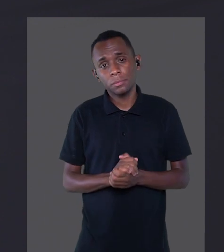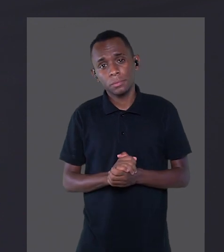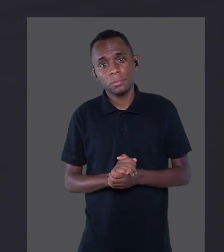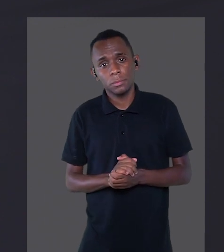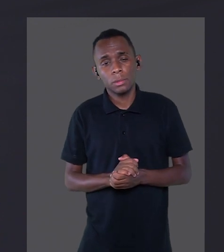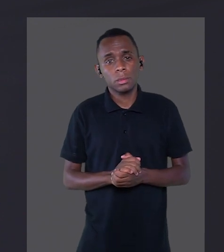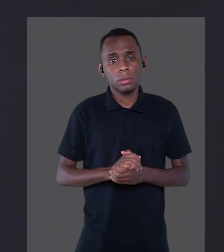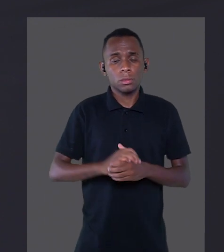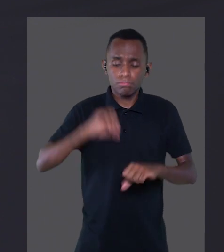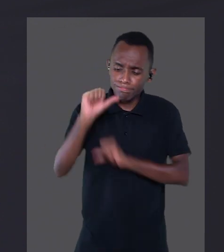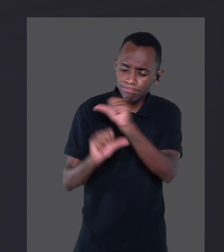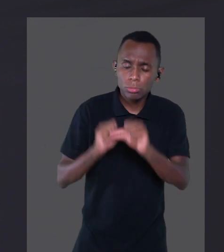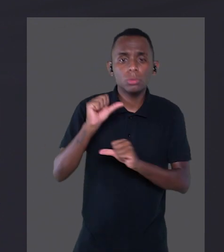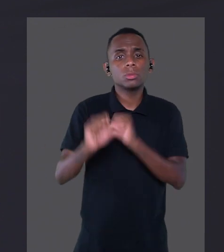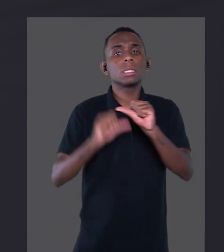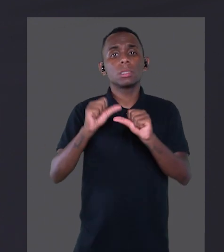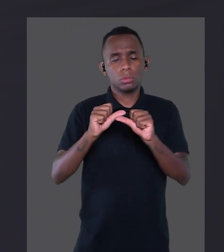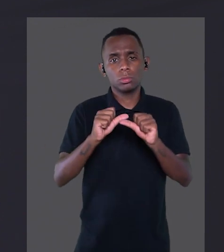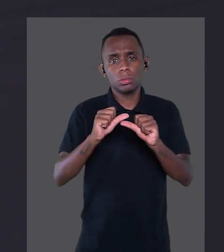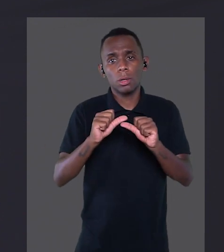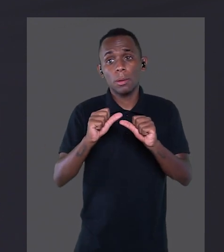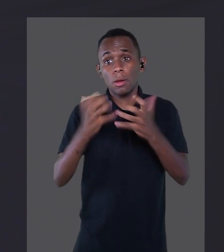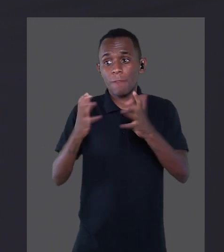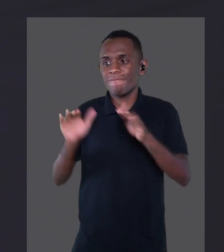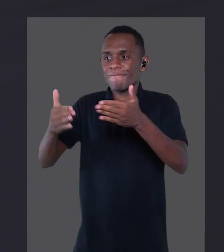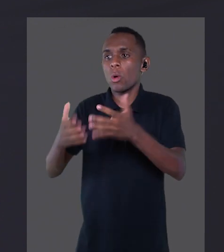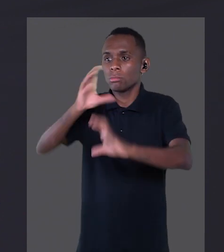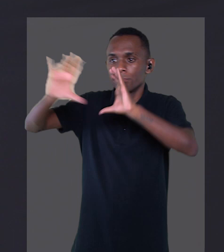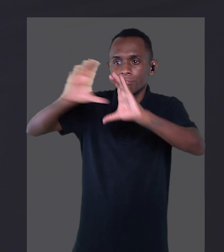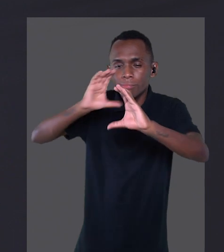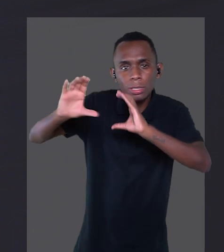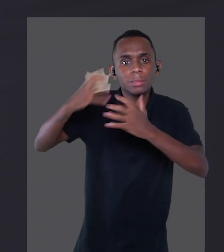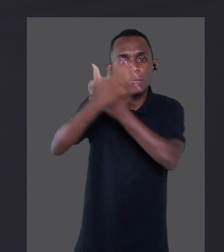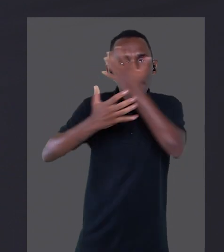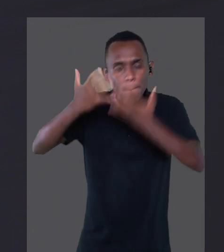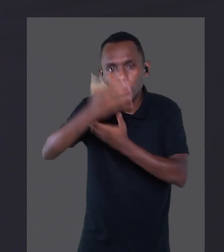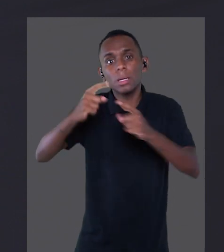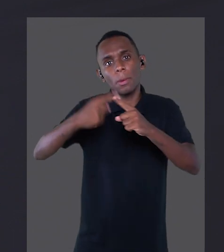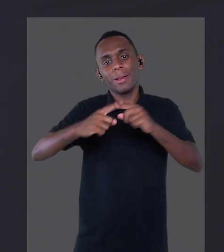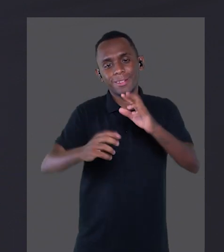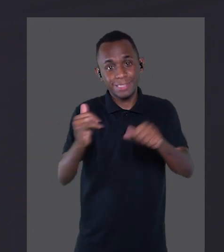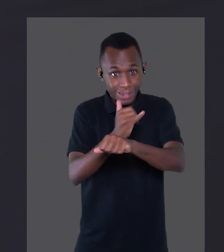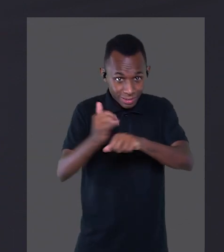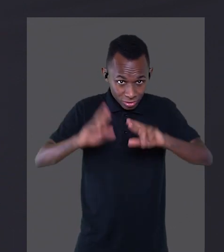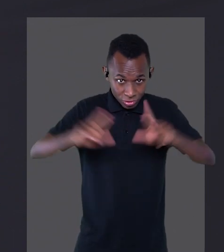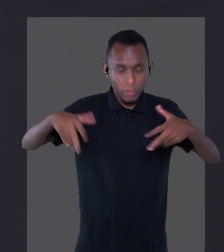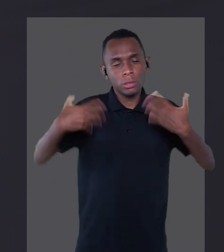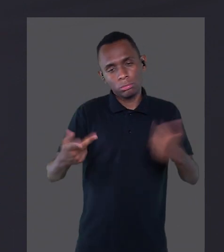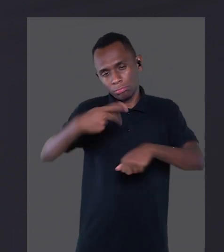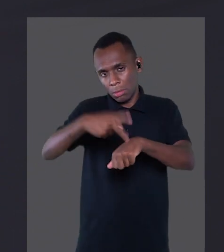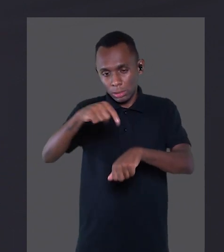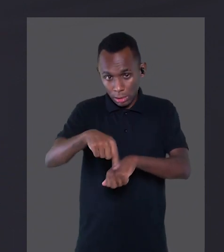saindo da página e indo para a canção, que são mundos diferentes. E aí, num país